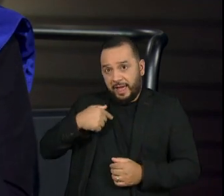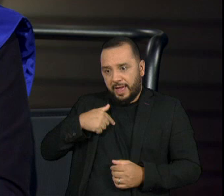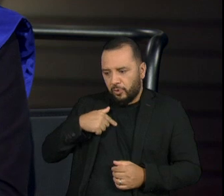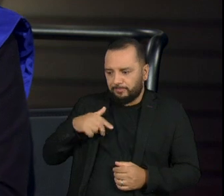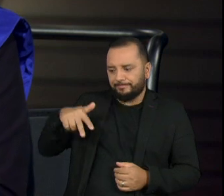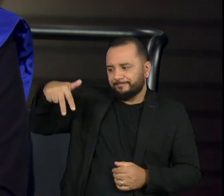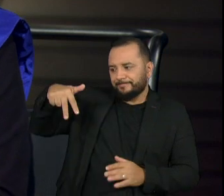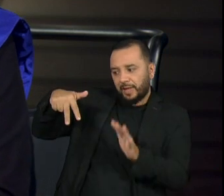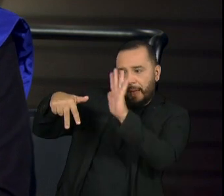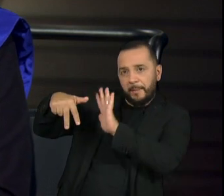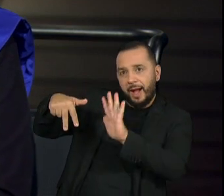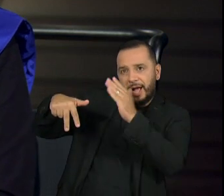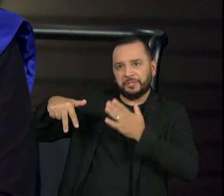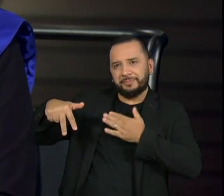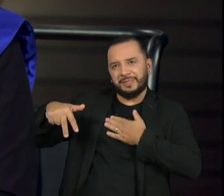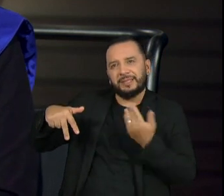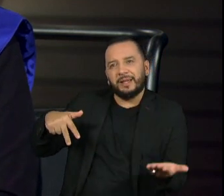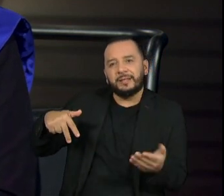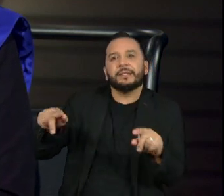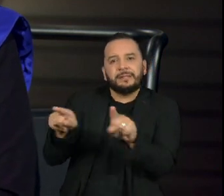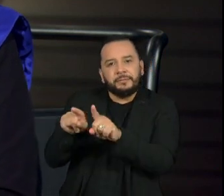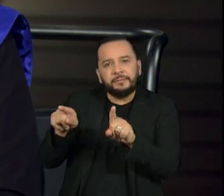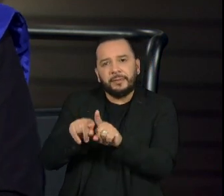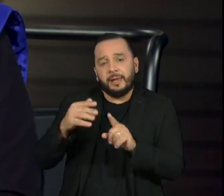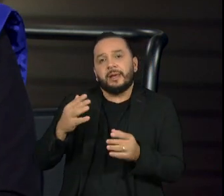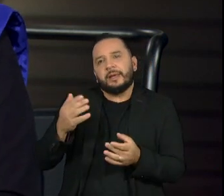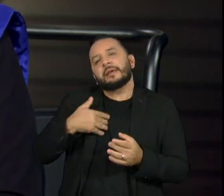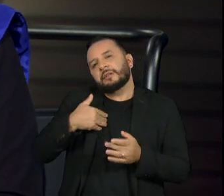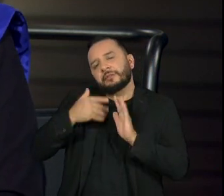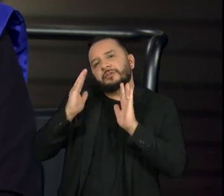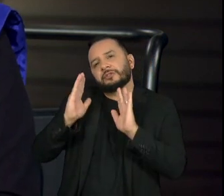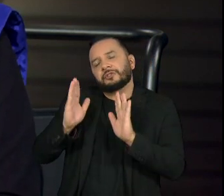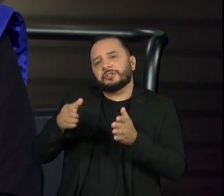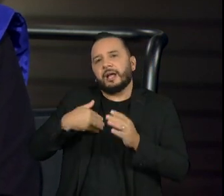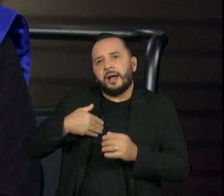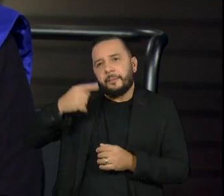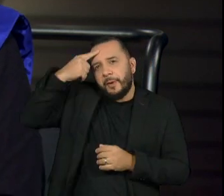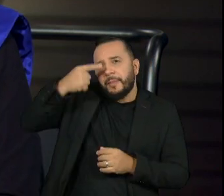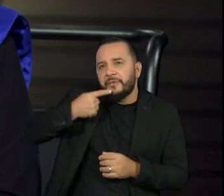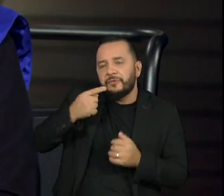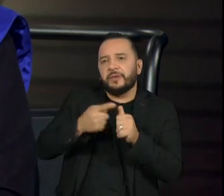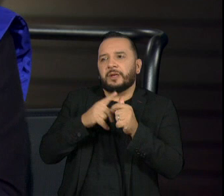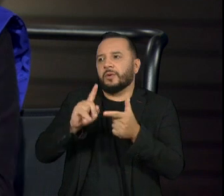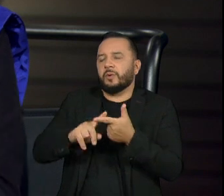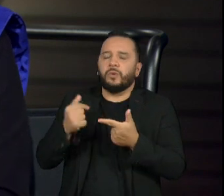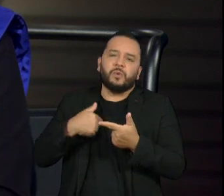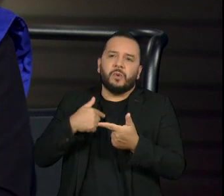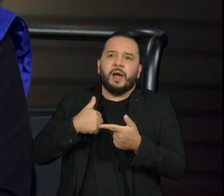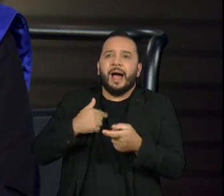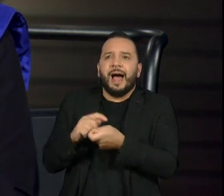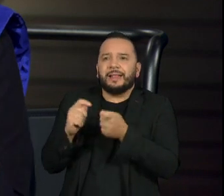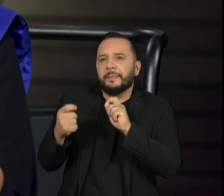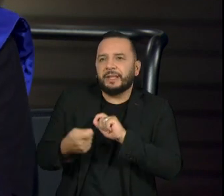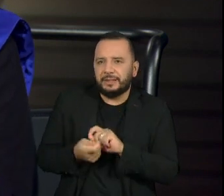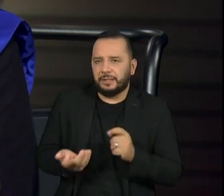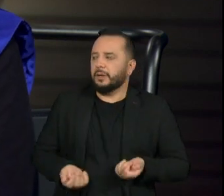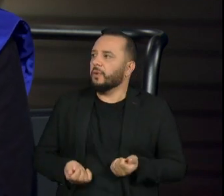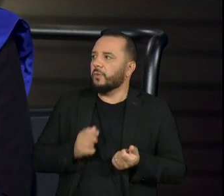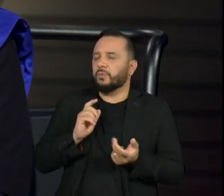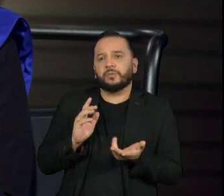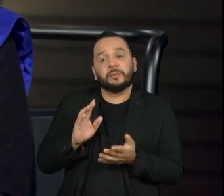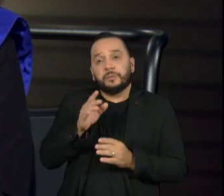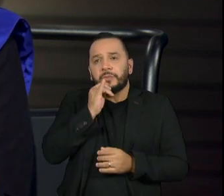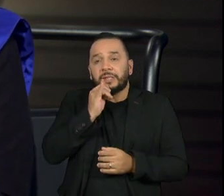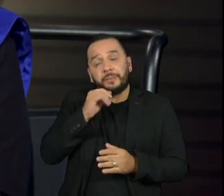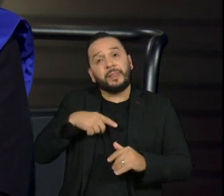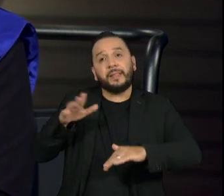vai a sua personalidade, a adequação ao que você faz. Porque alguém falou ali, depende da situação,